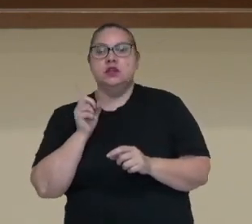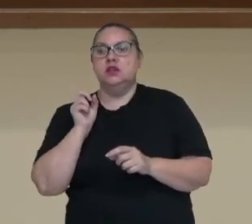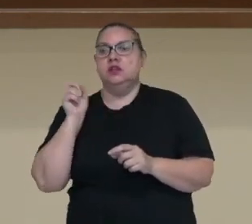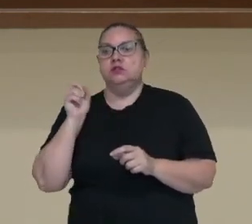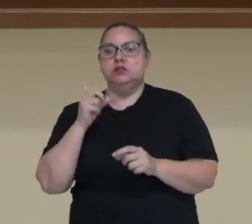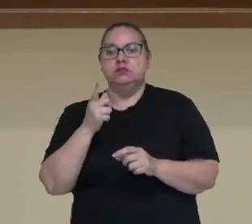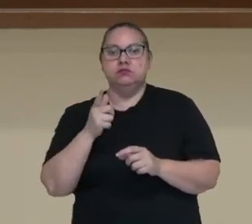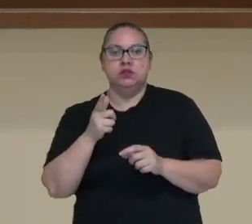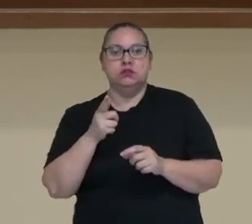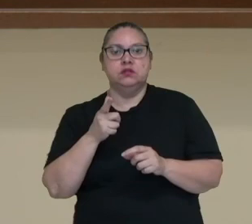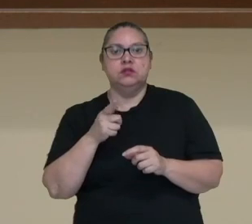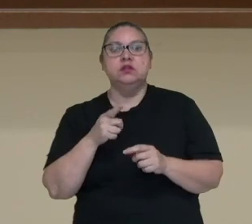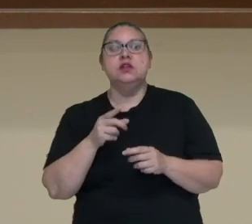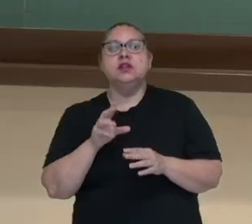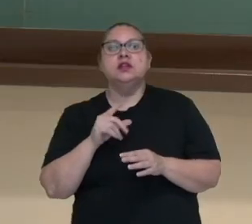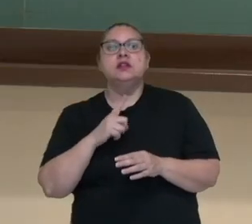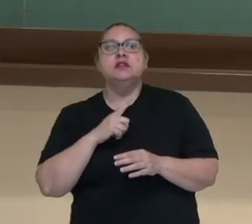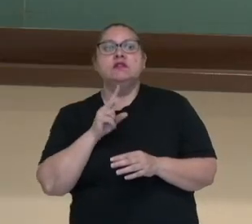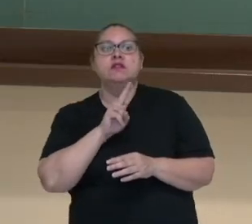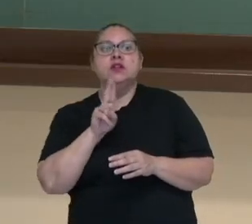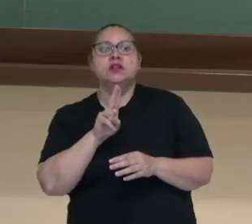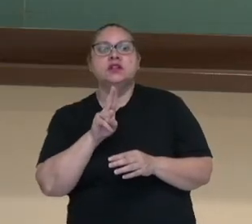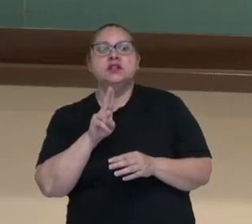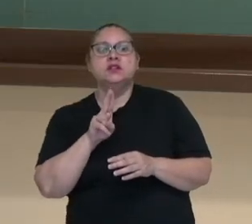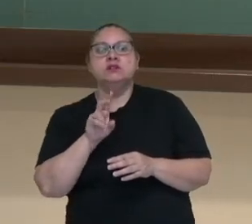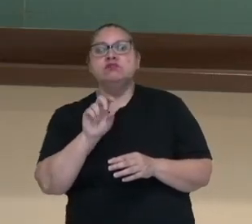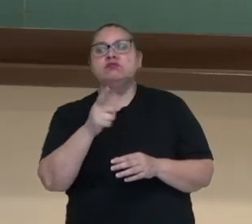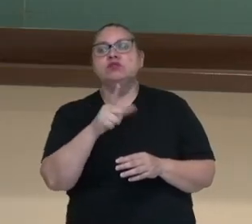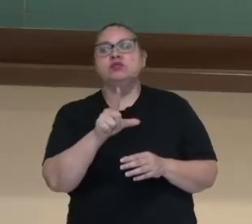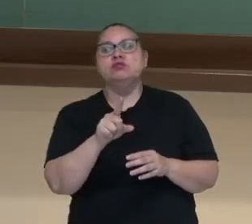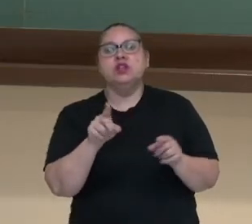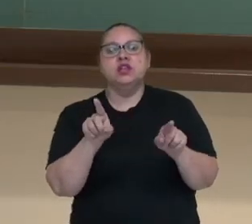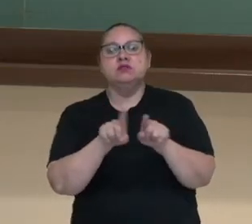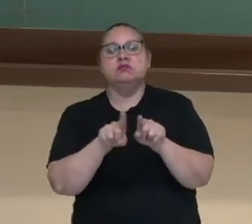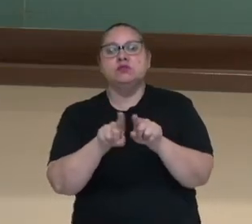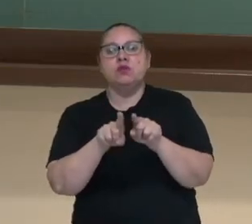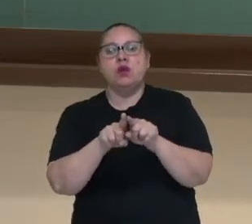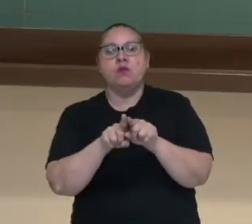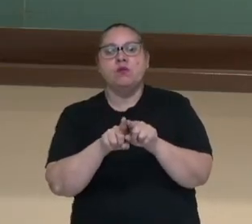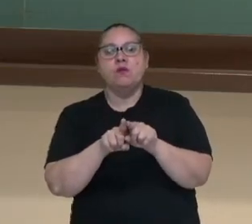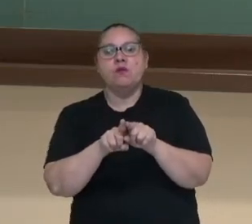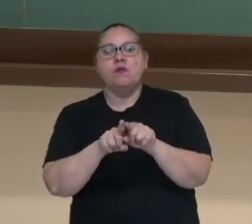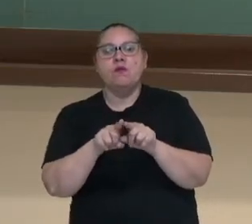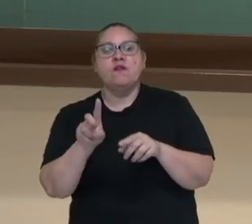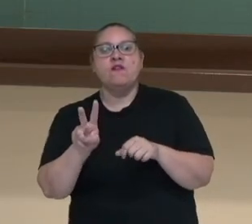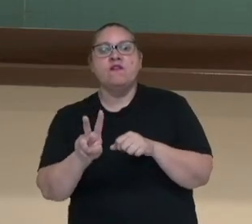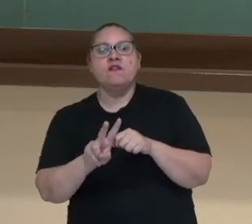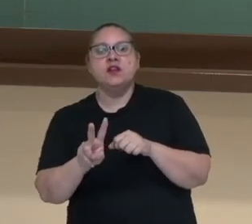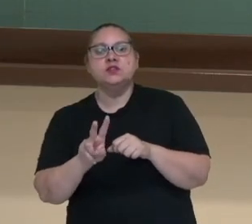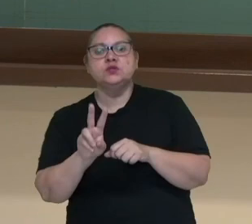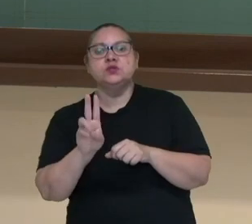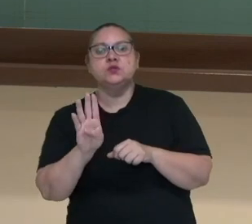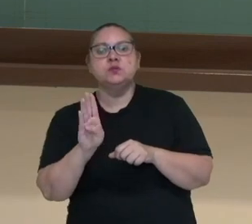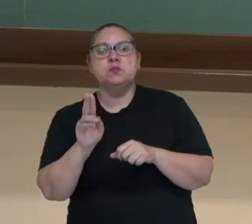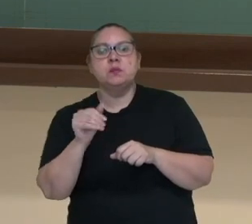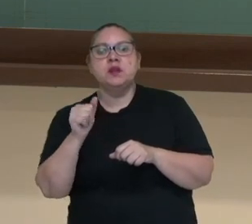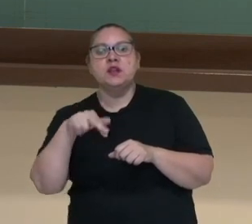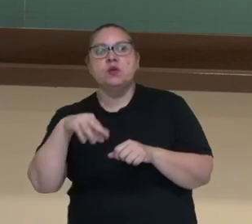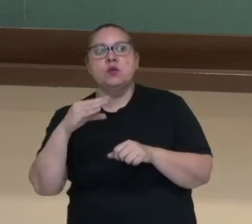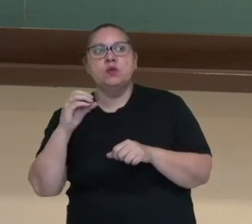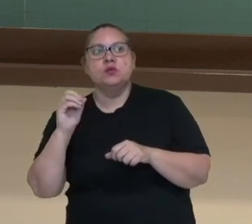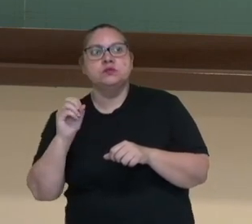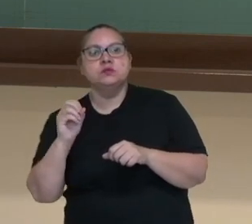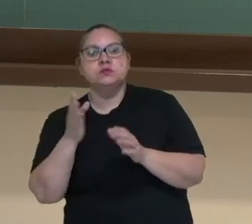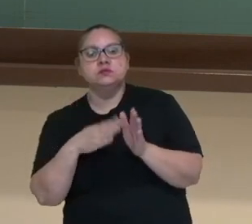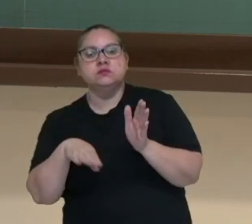eu não tenho, eu digo que está sem rimas com versos brancos. Mas em geral, retomando um pouco